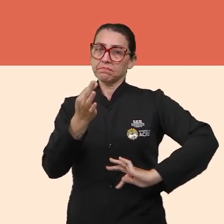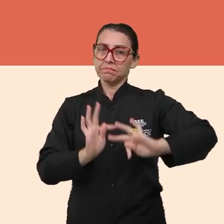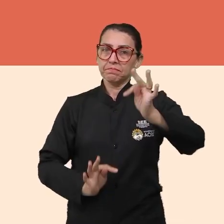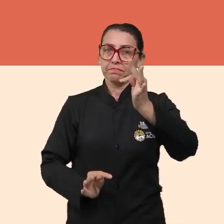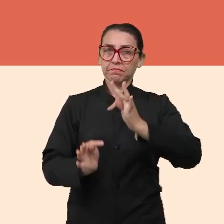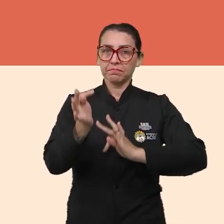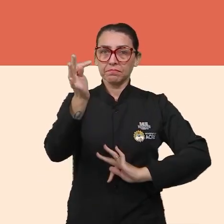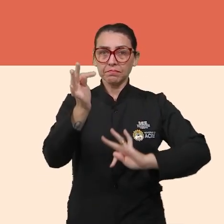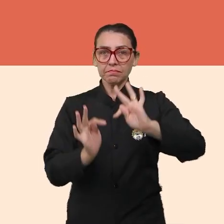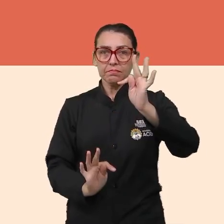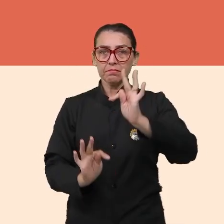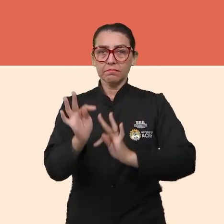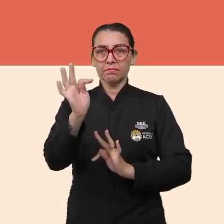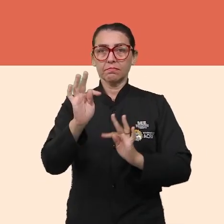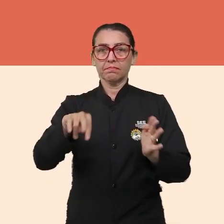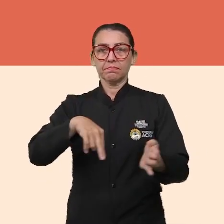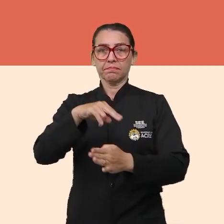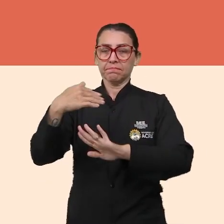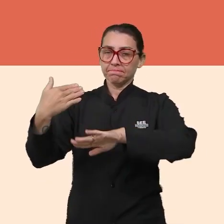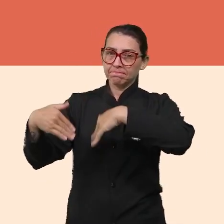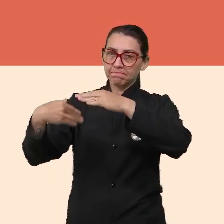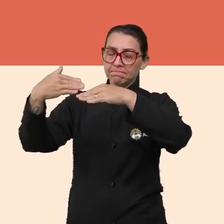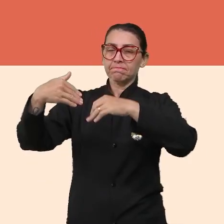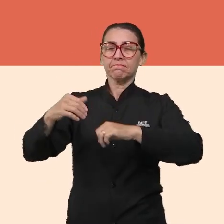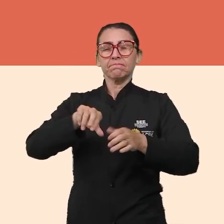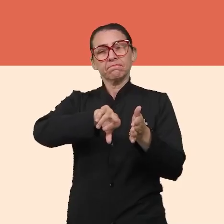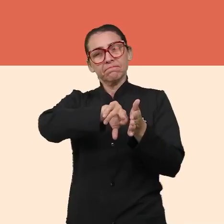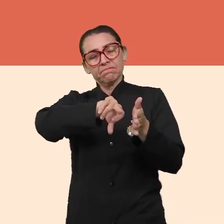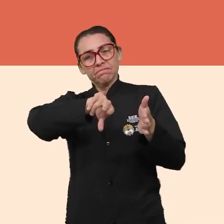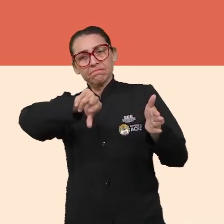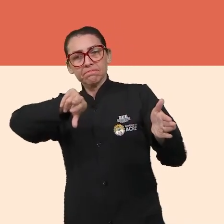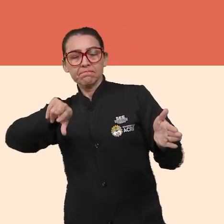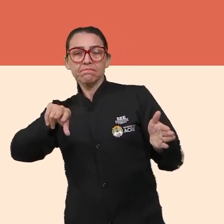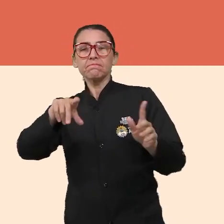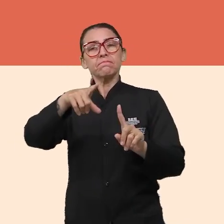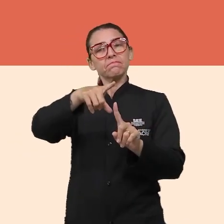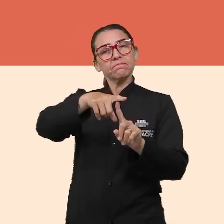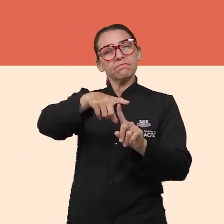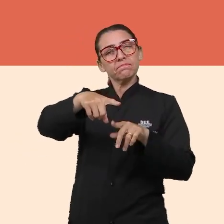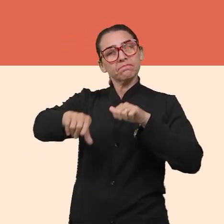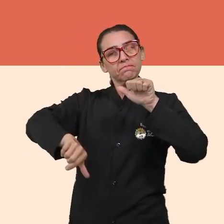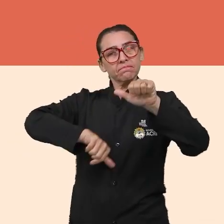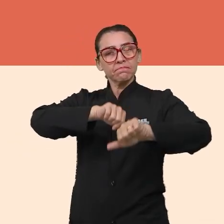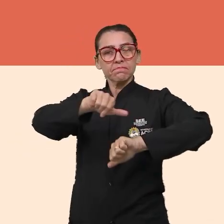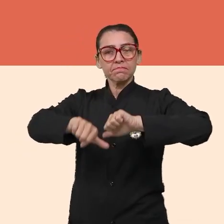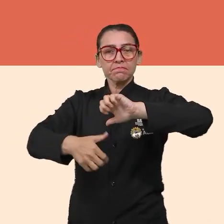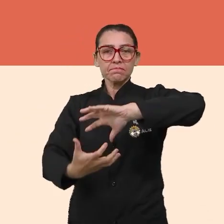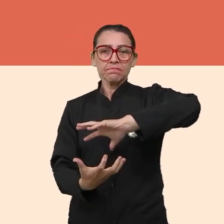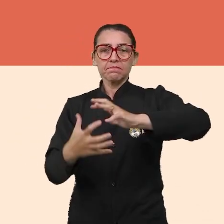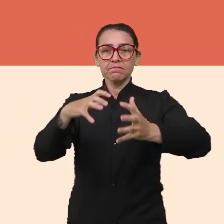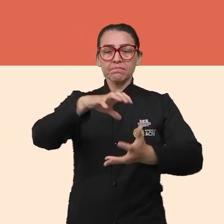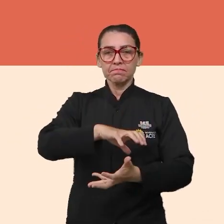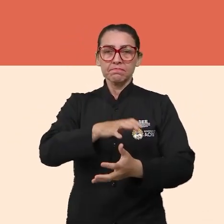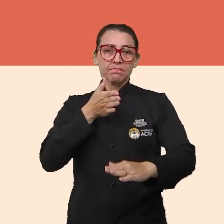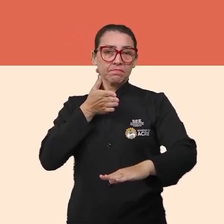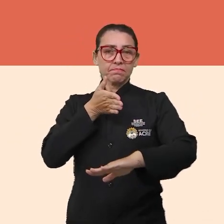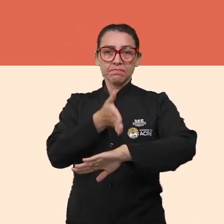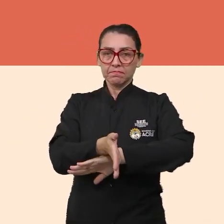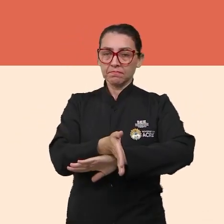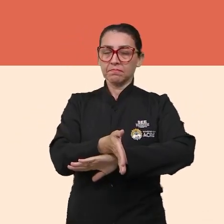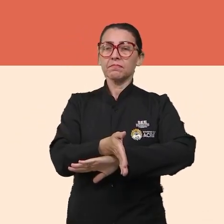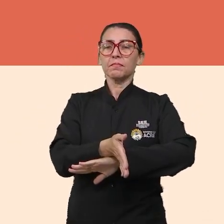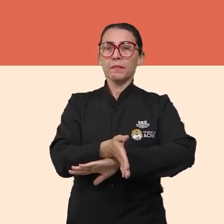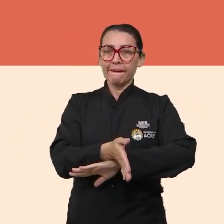tecnologia, ela promoveu aí grandes mudanças de acesso